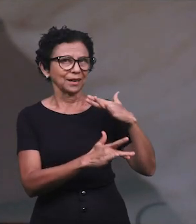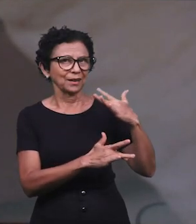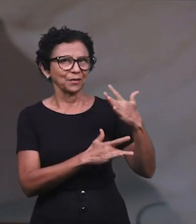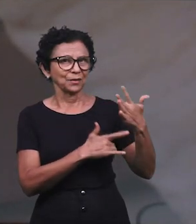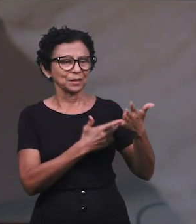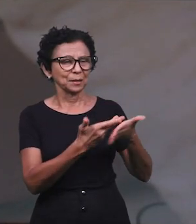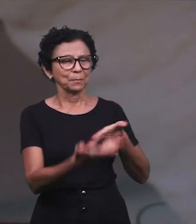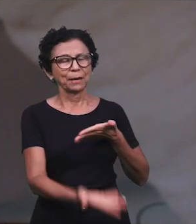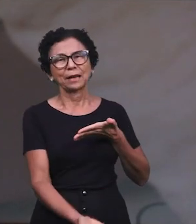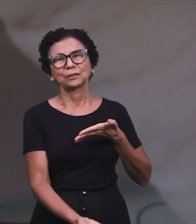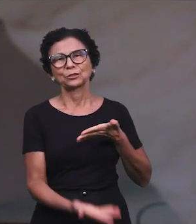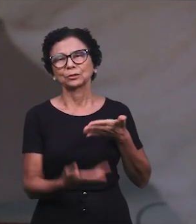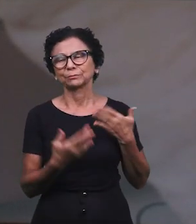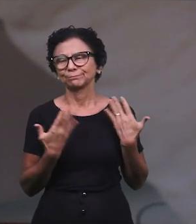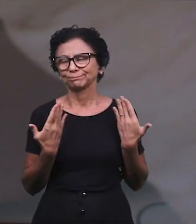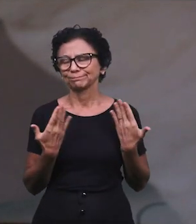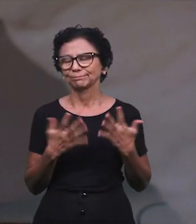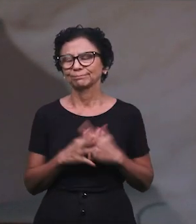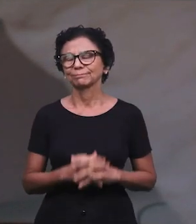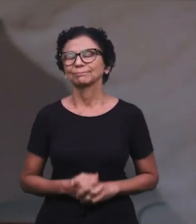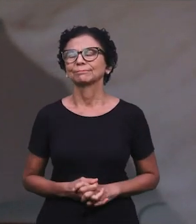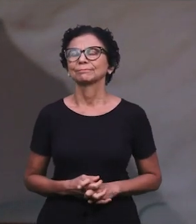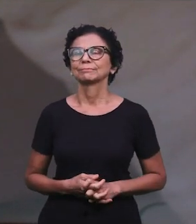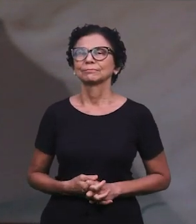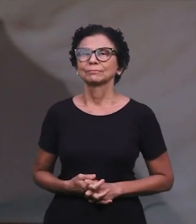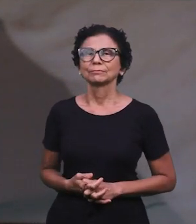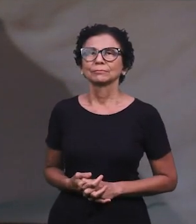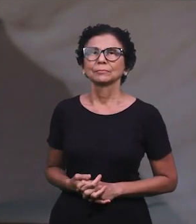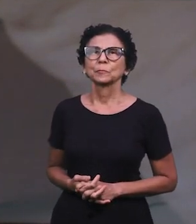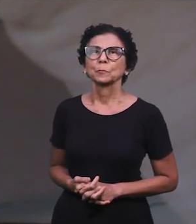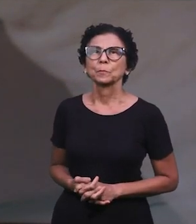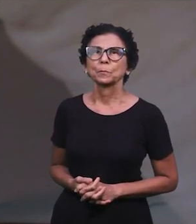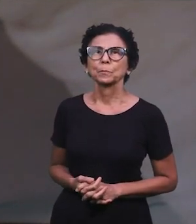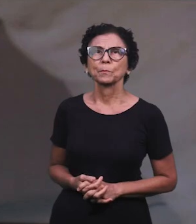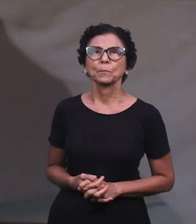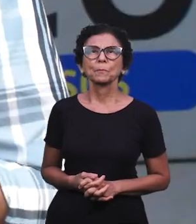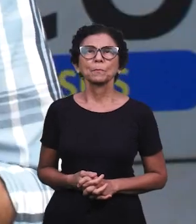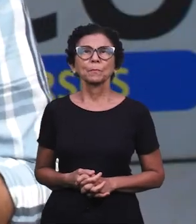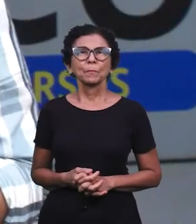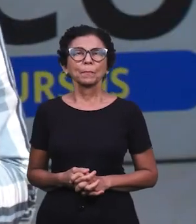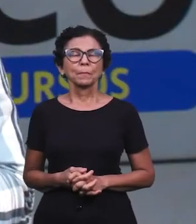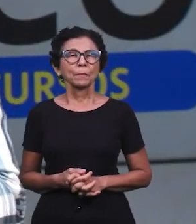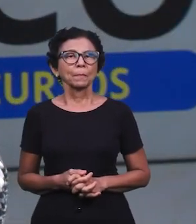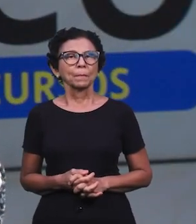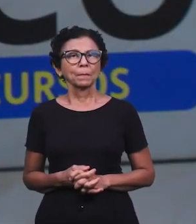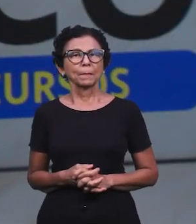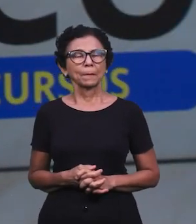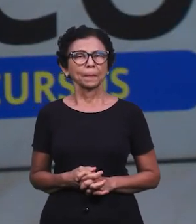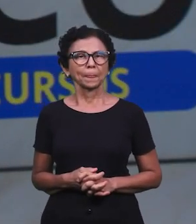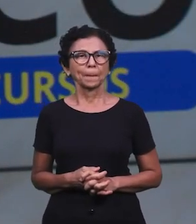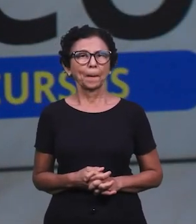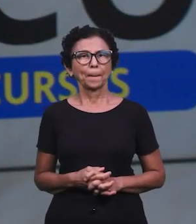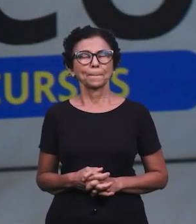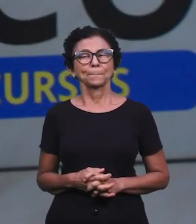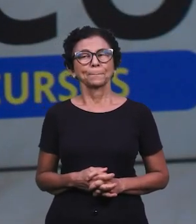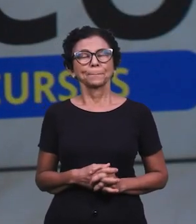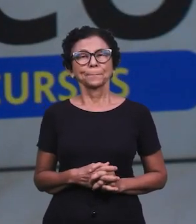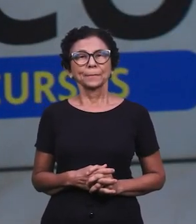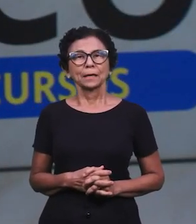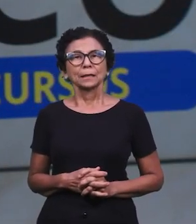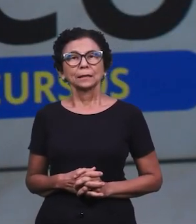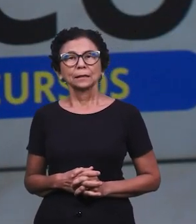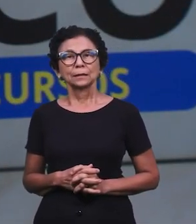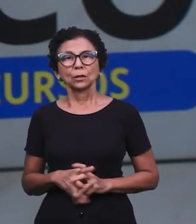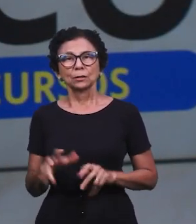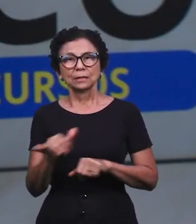se desconcentrou totalmente dos estudos, tá? Então, olha só, basicamente essa ideia do Pomodoro é